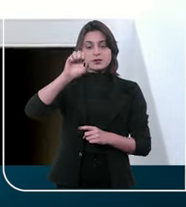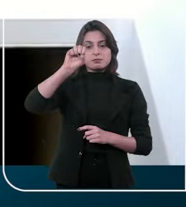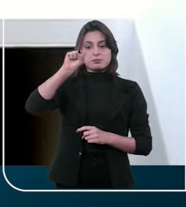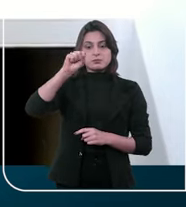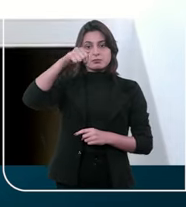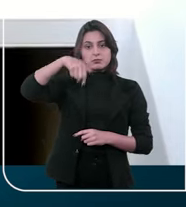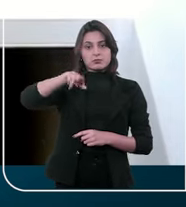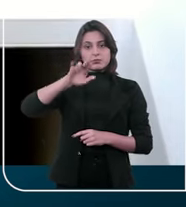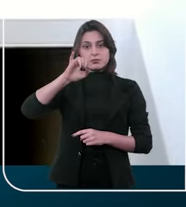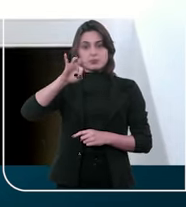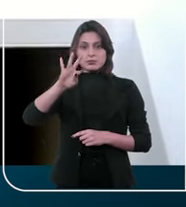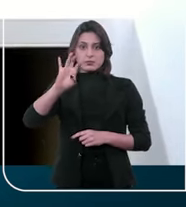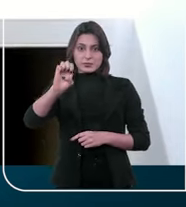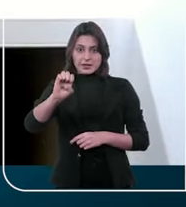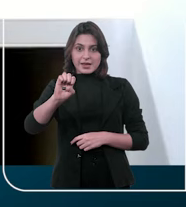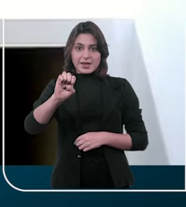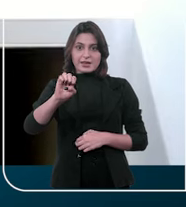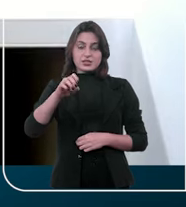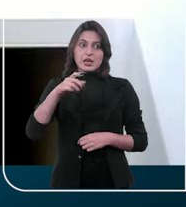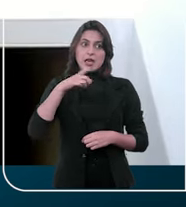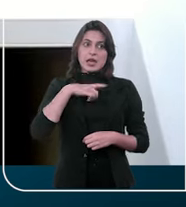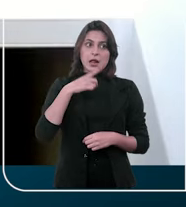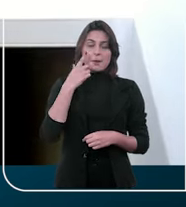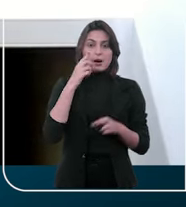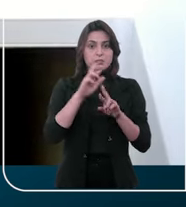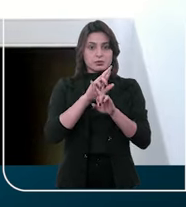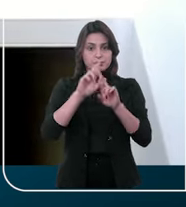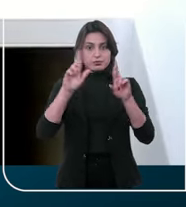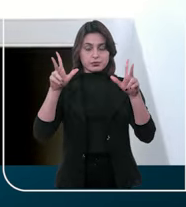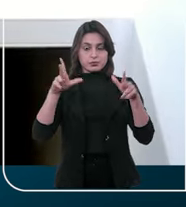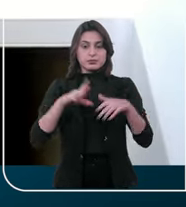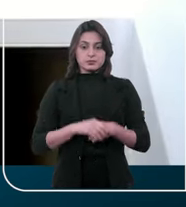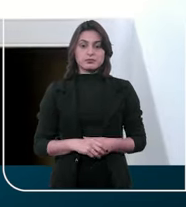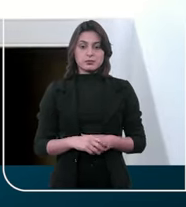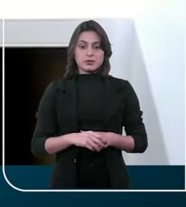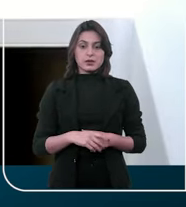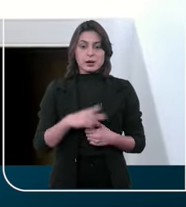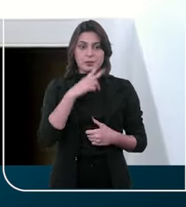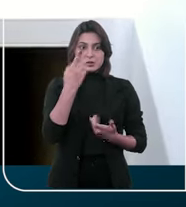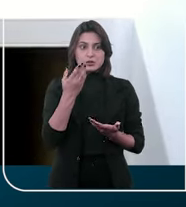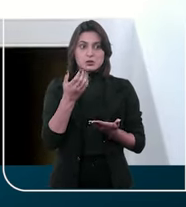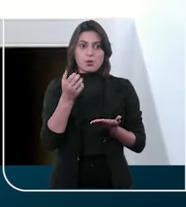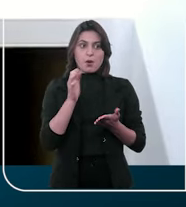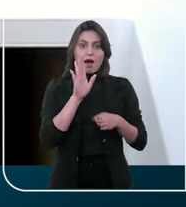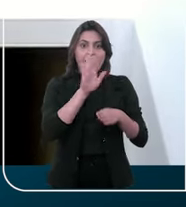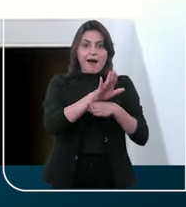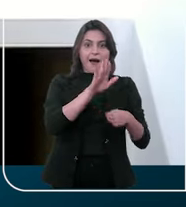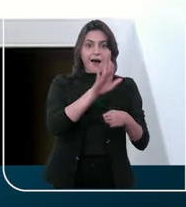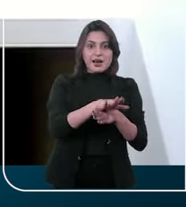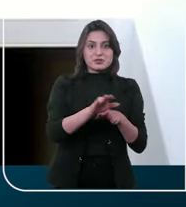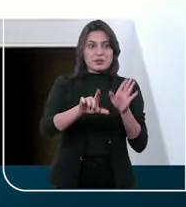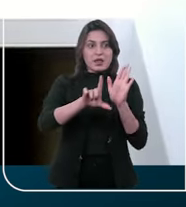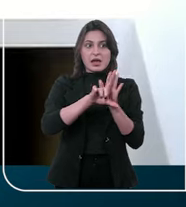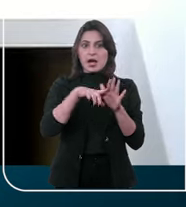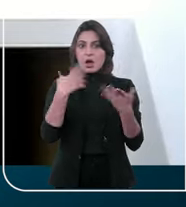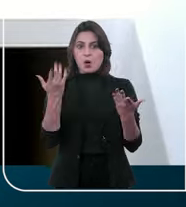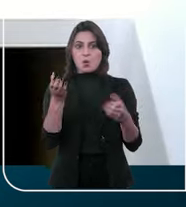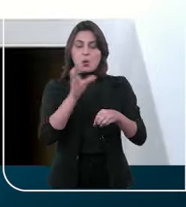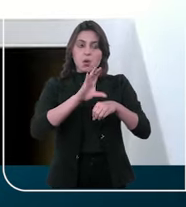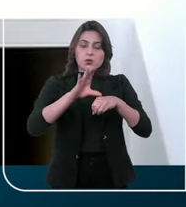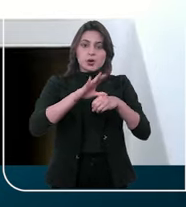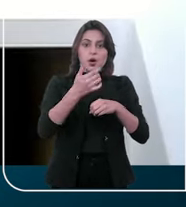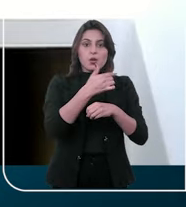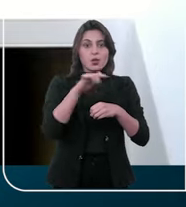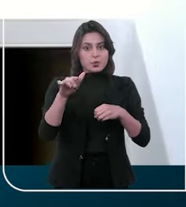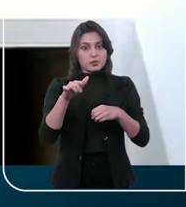um adágio forense, não tem amparo legal e não tem amparo constitucional. Então aqui também o indúbio pro réu deveria ser suficiente já